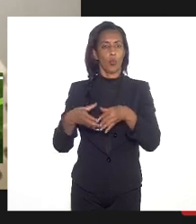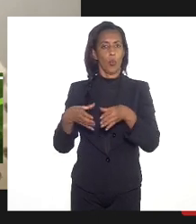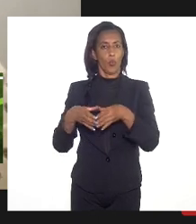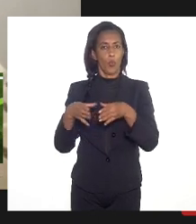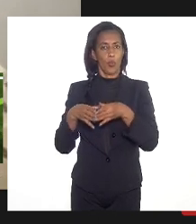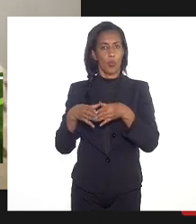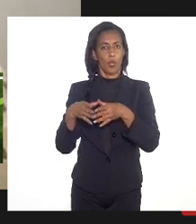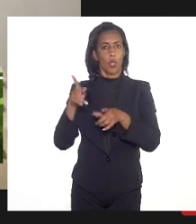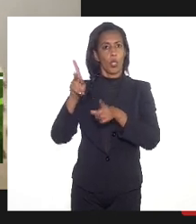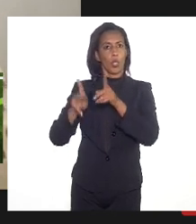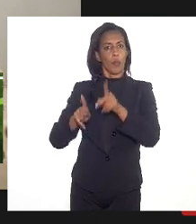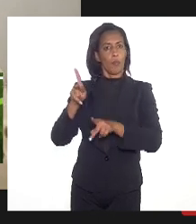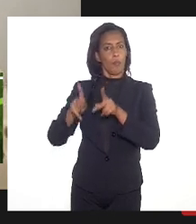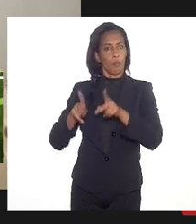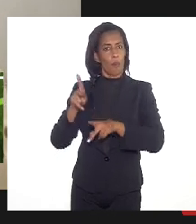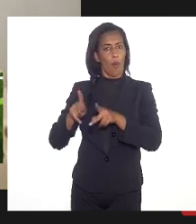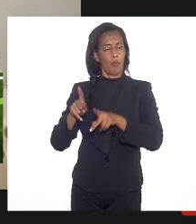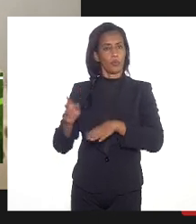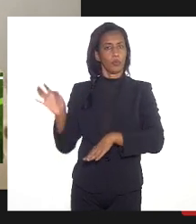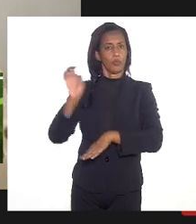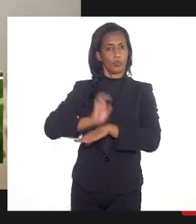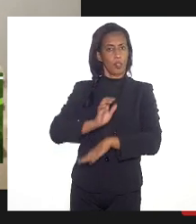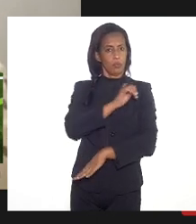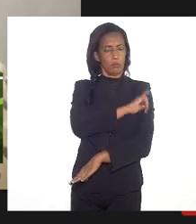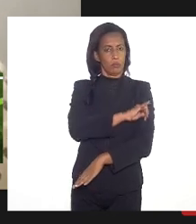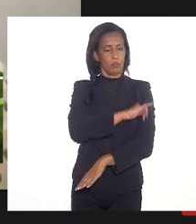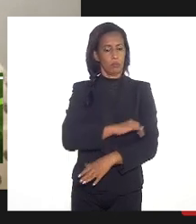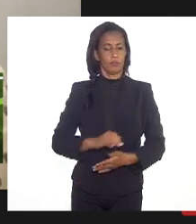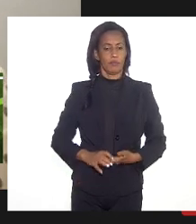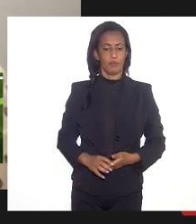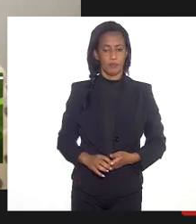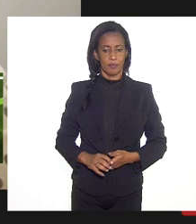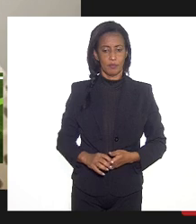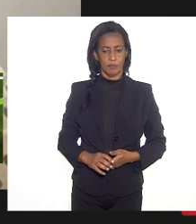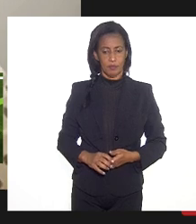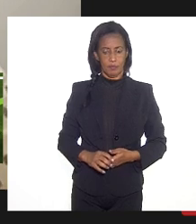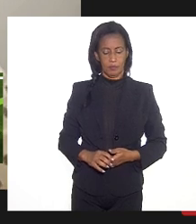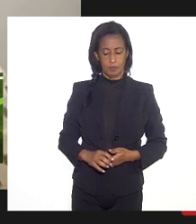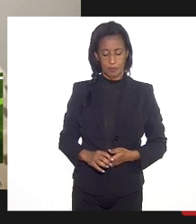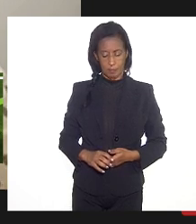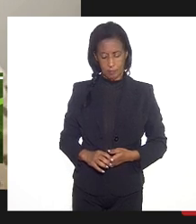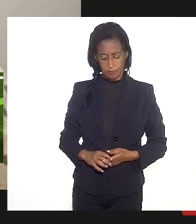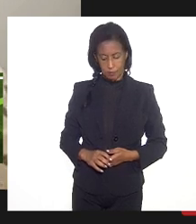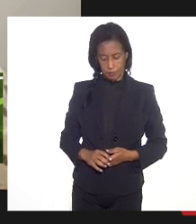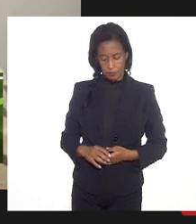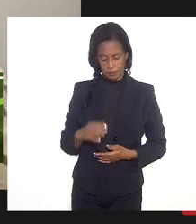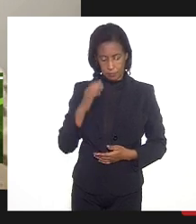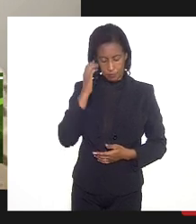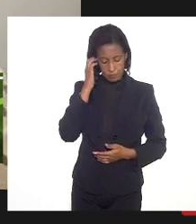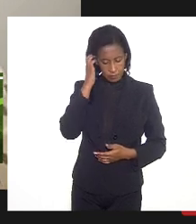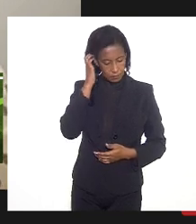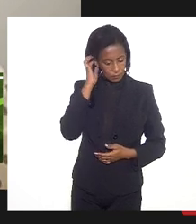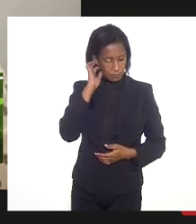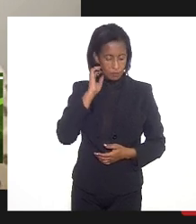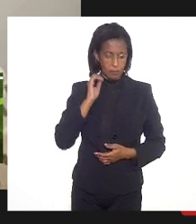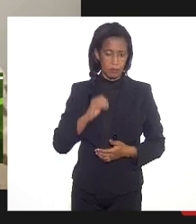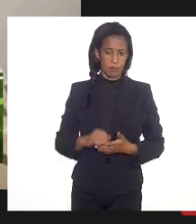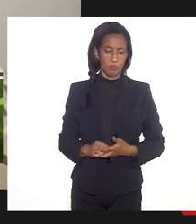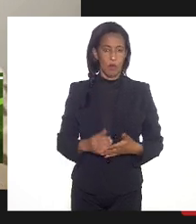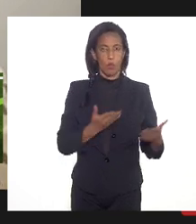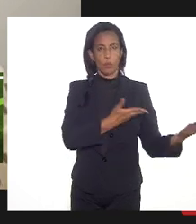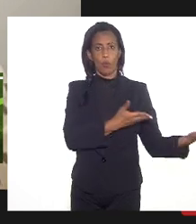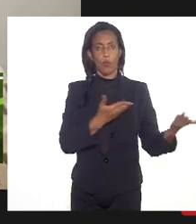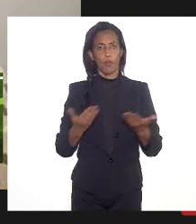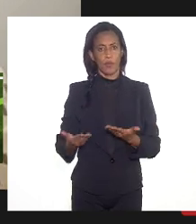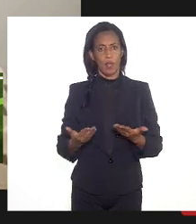comunidades e povos tradicionais no estado do Rio de Janeiro. Bom, vou convidar a fazer uso da